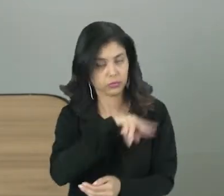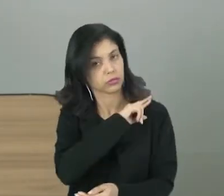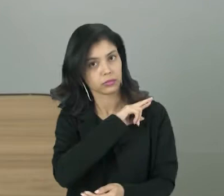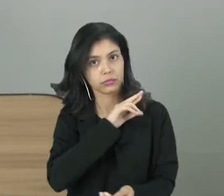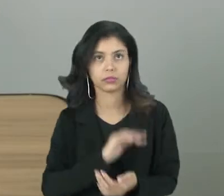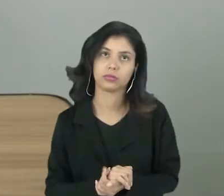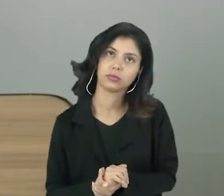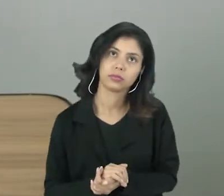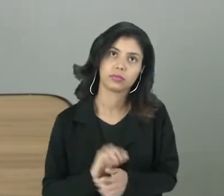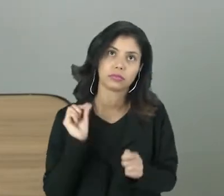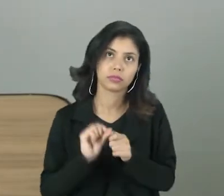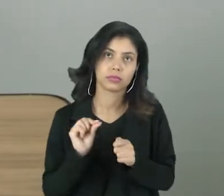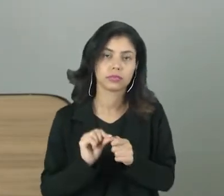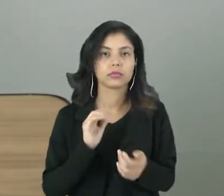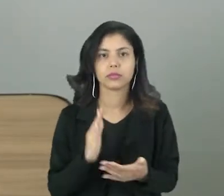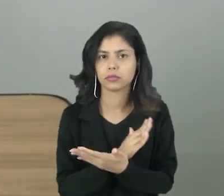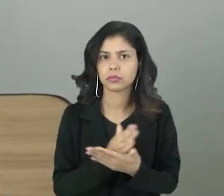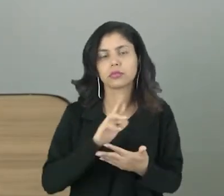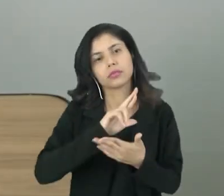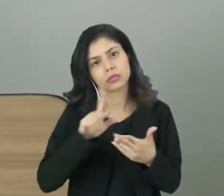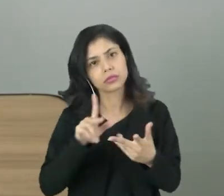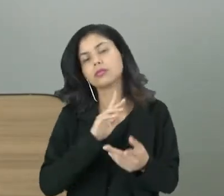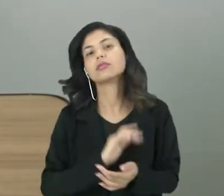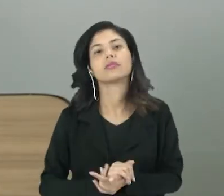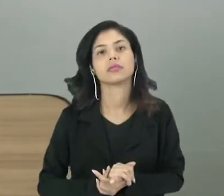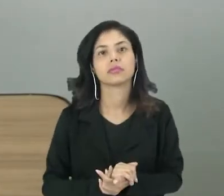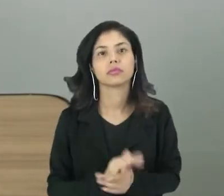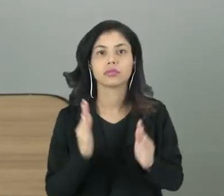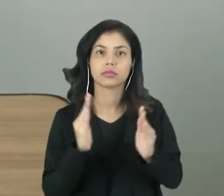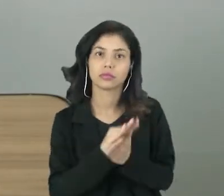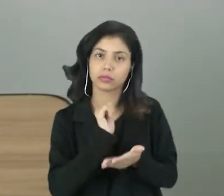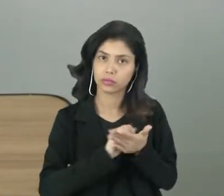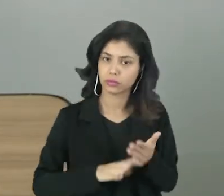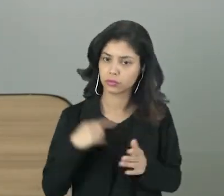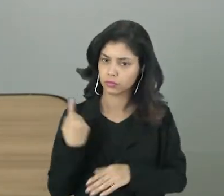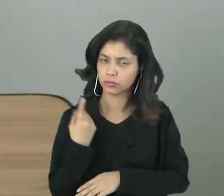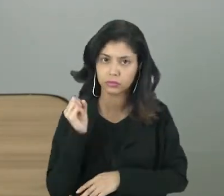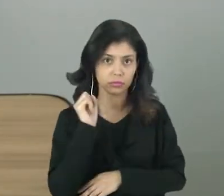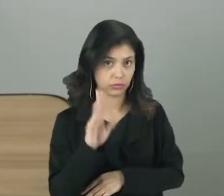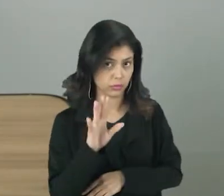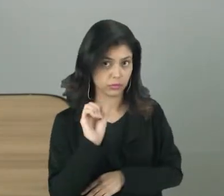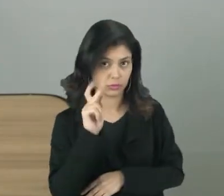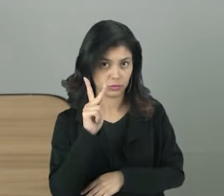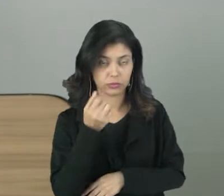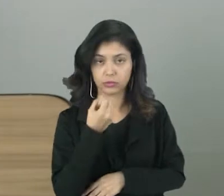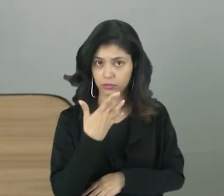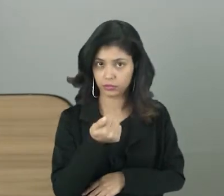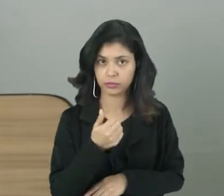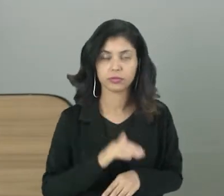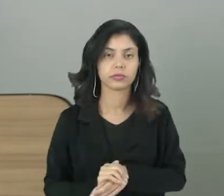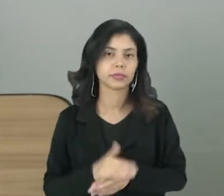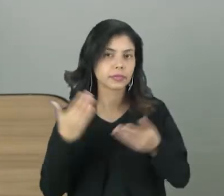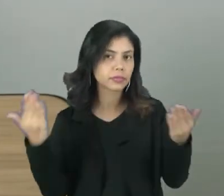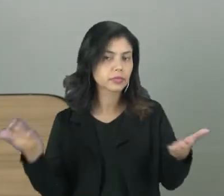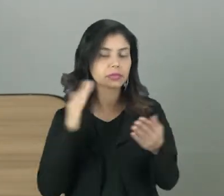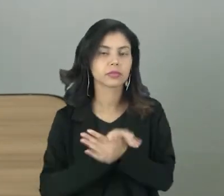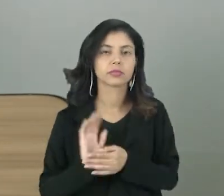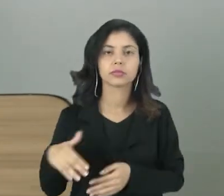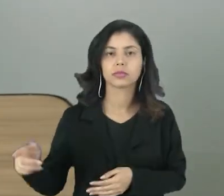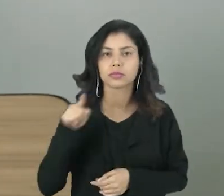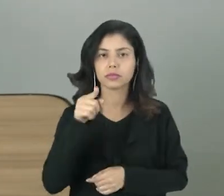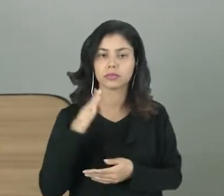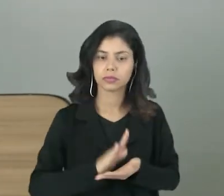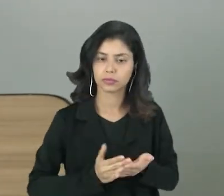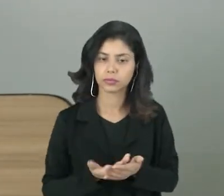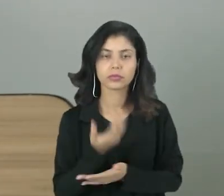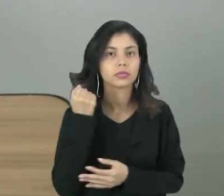responsabilidade de fazer algo de fazer uma actividade sozinha tá bom crianças Então quando